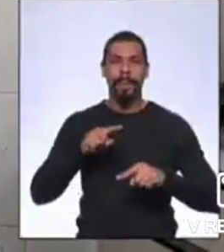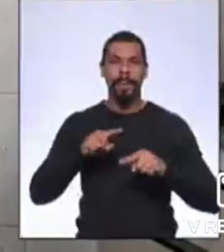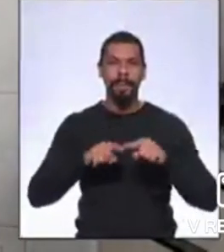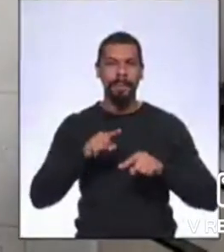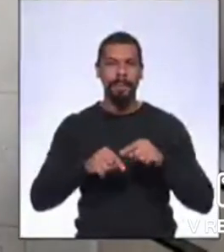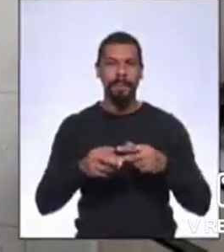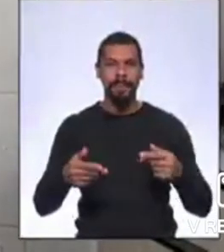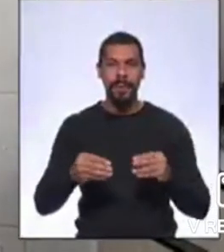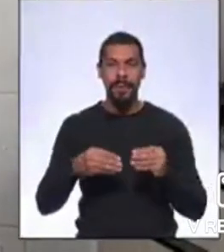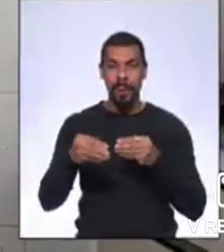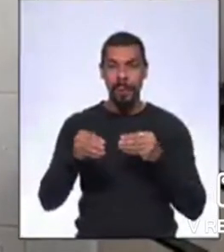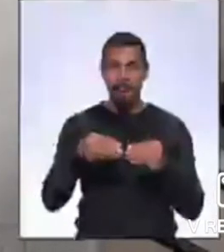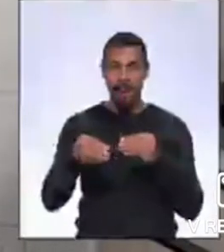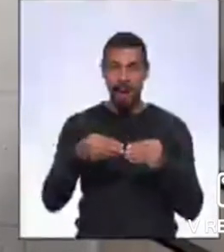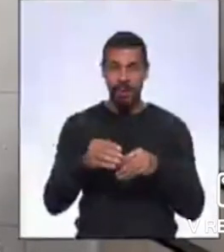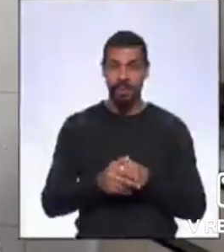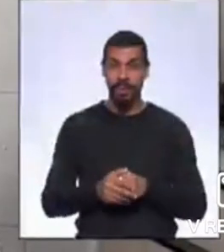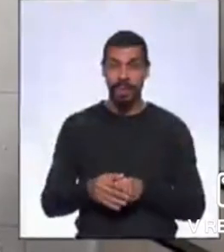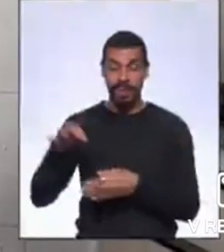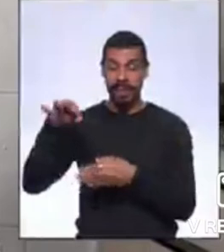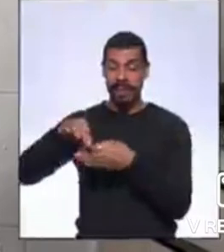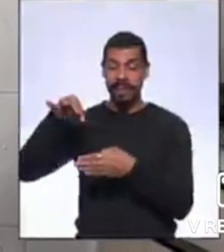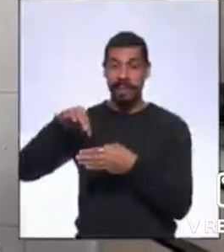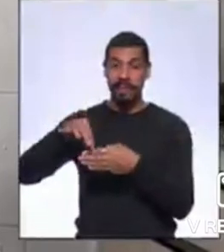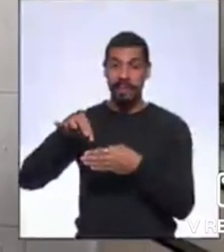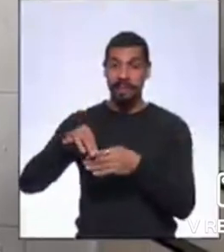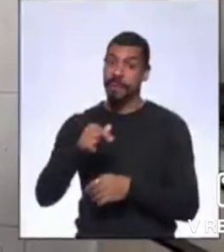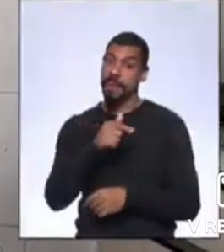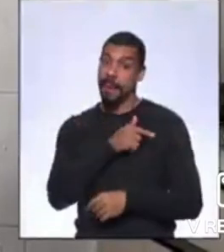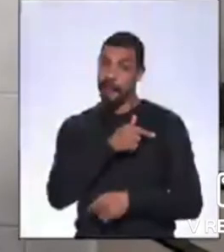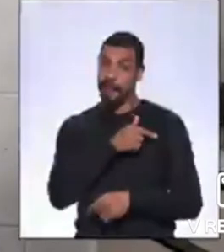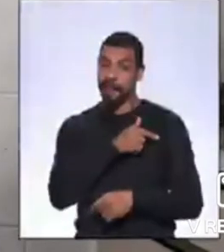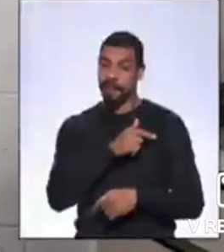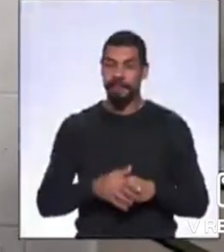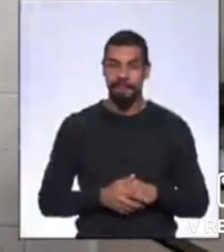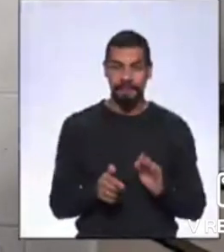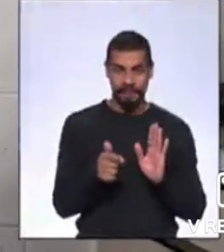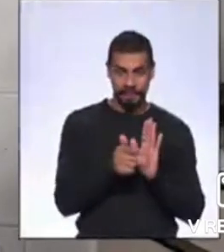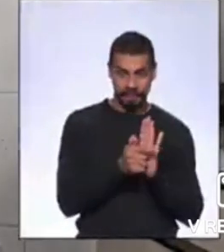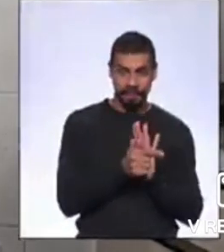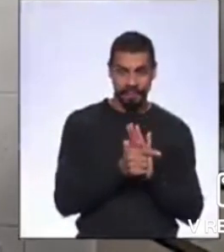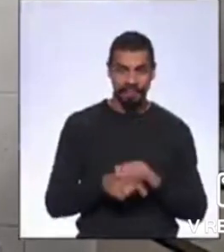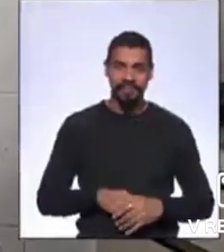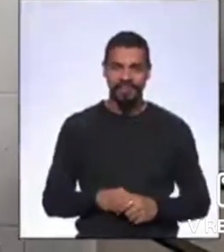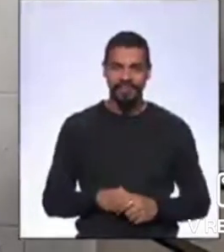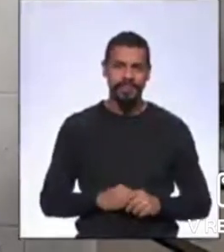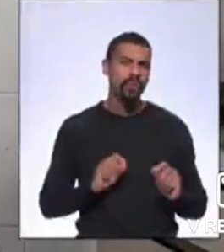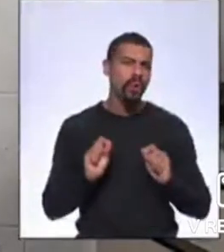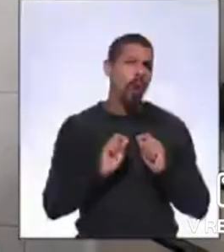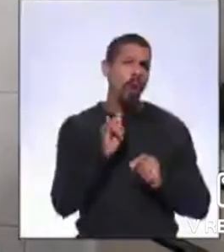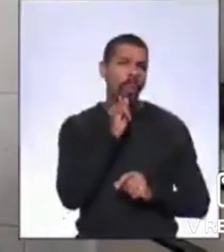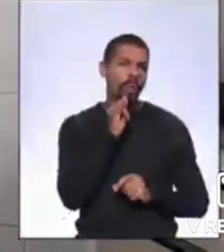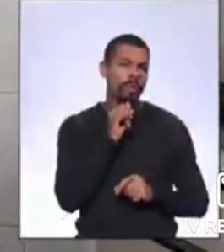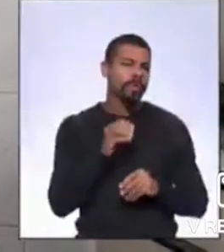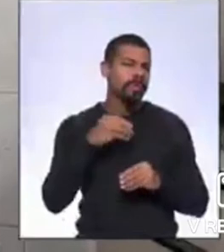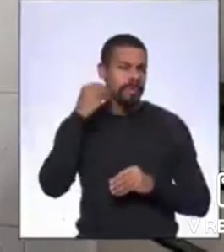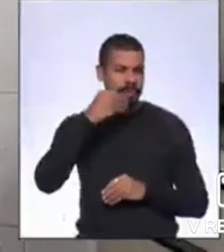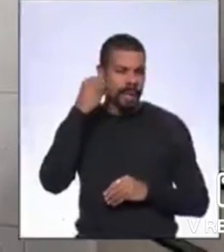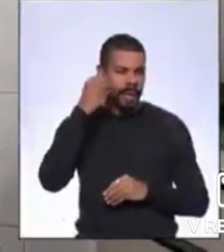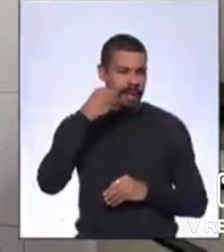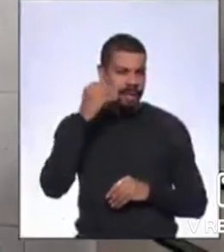e clipes de papel. Esse experimento ele se chama Cada Um na Sua e a gente vai observar por que ele tem esse nome. Então, primeiro eu